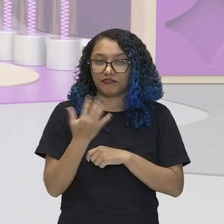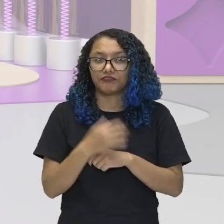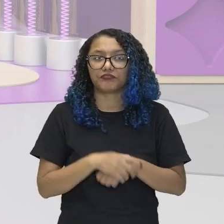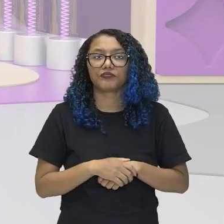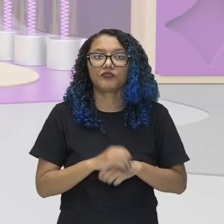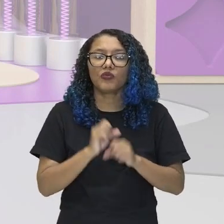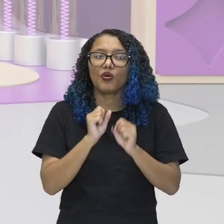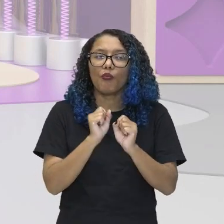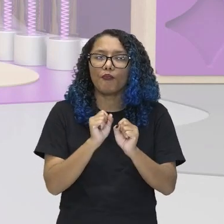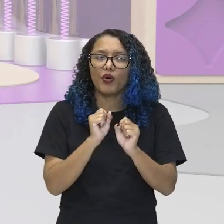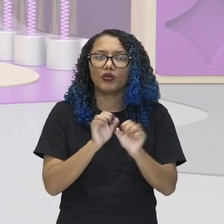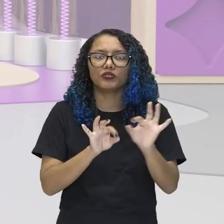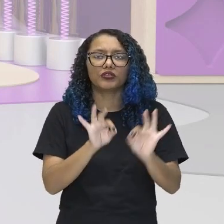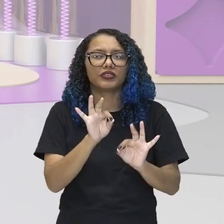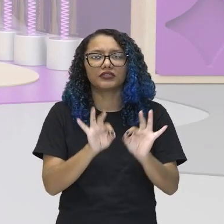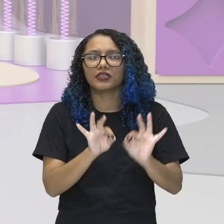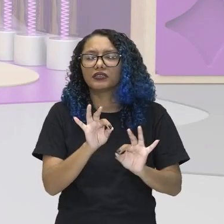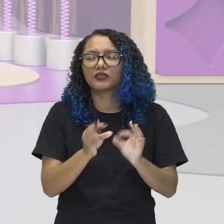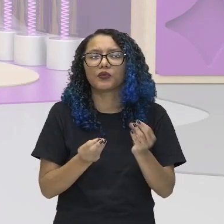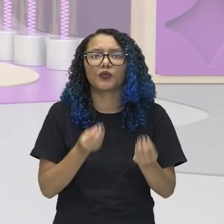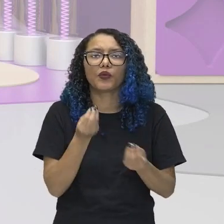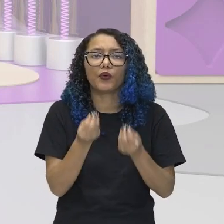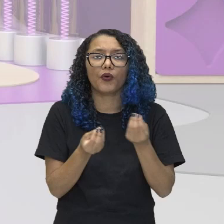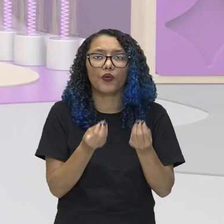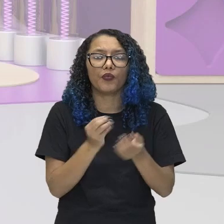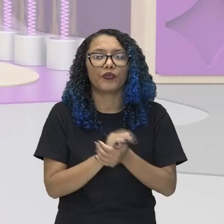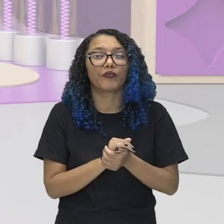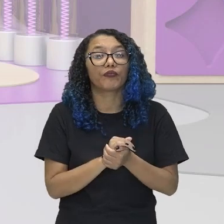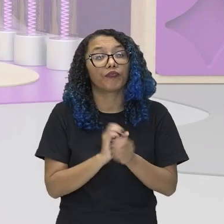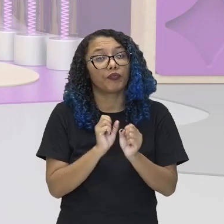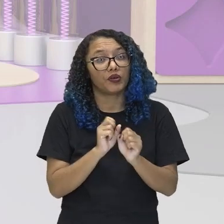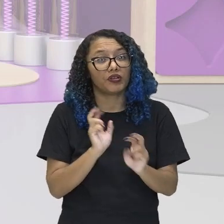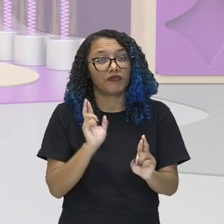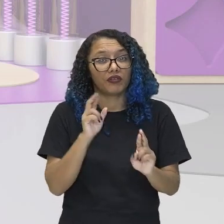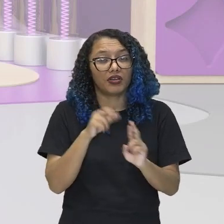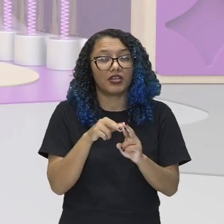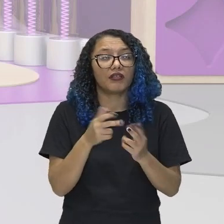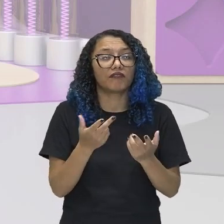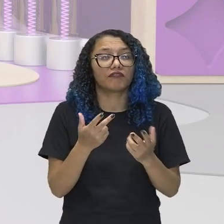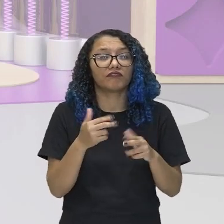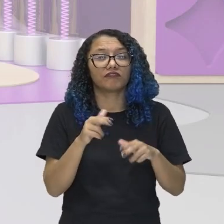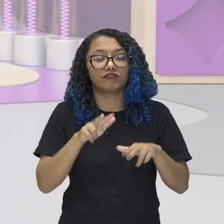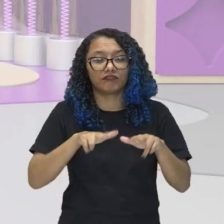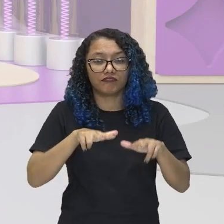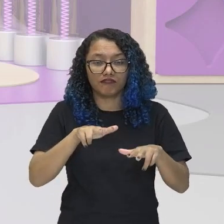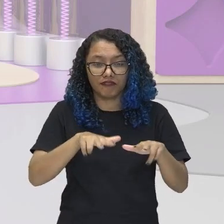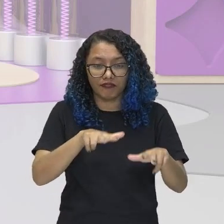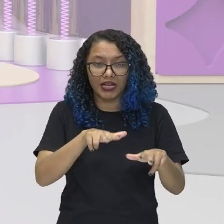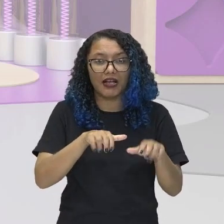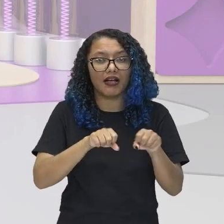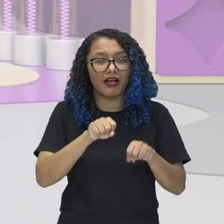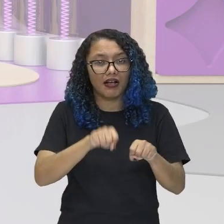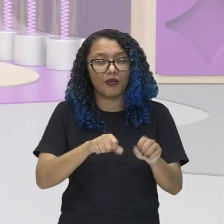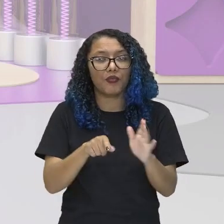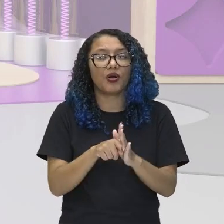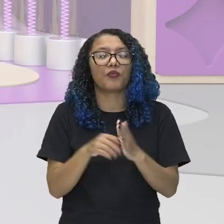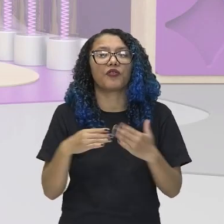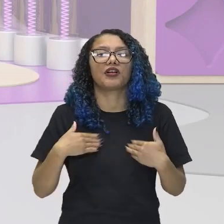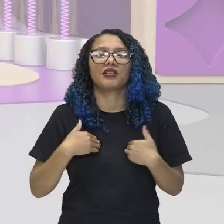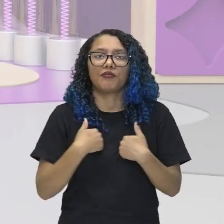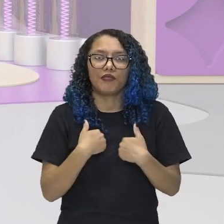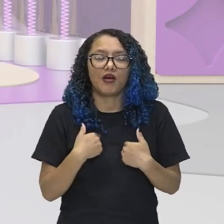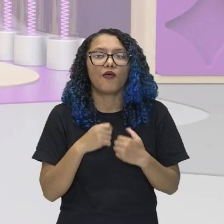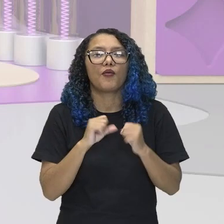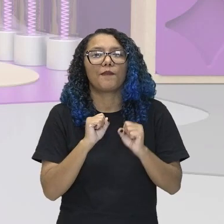em relação às patas, né, aos membros inferiores dos animais. E nessa